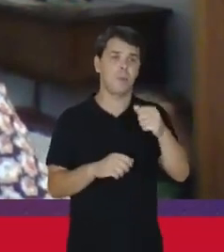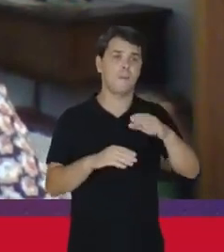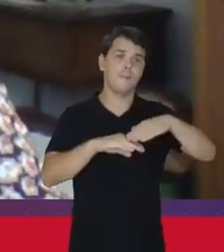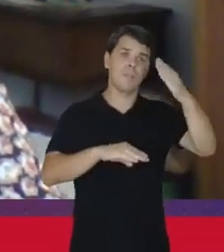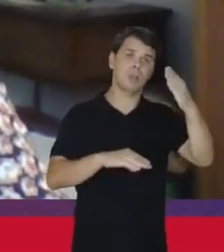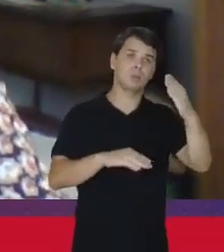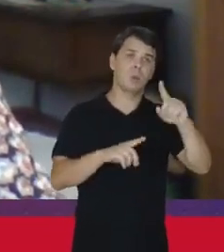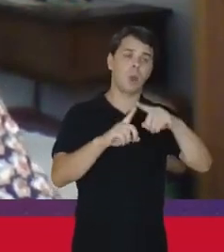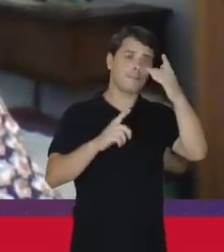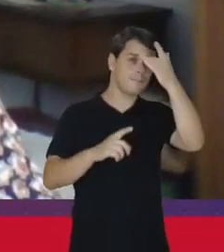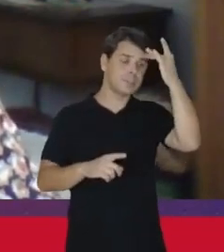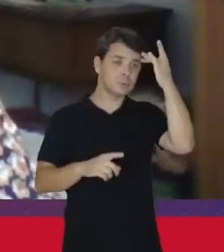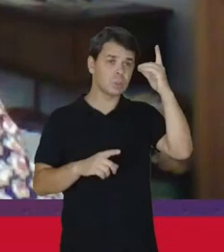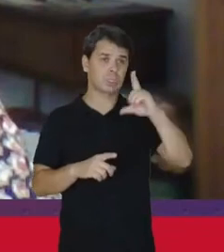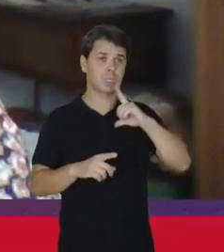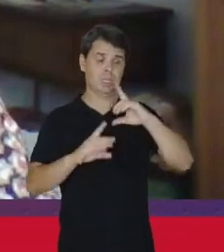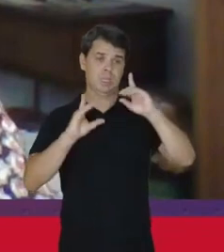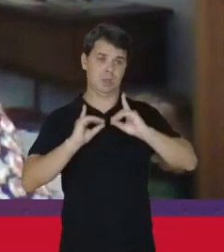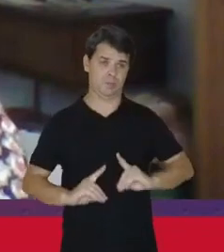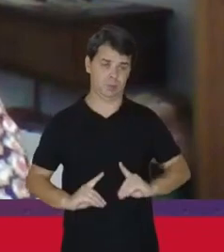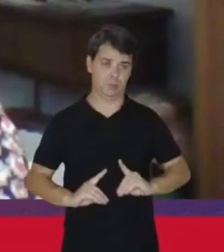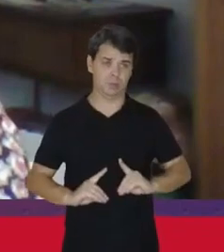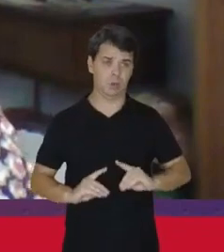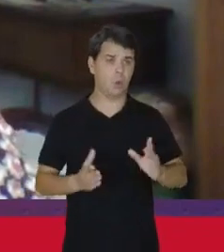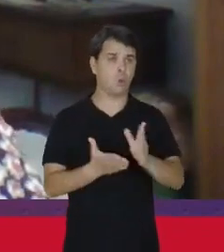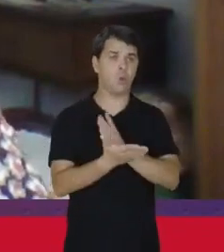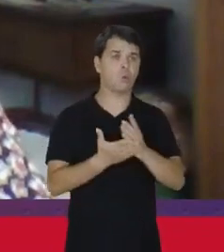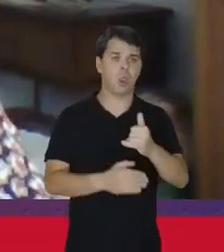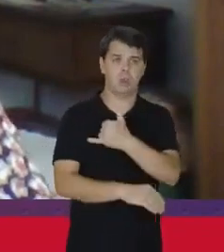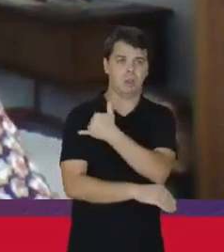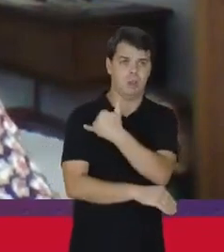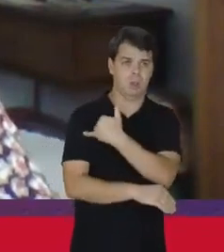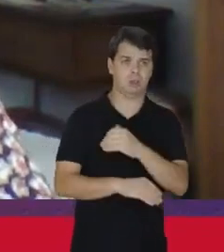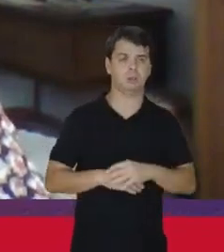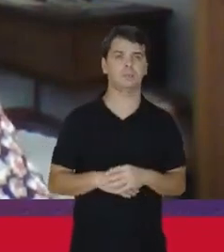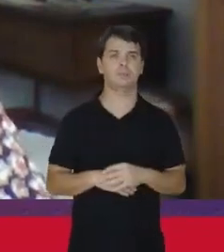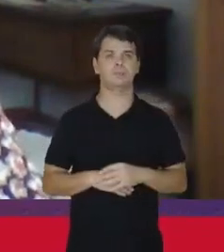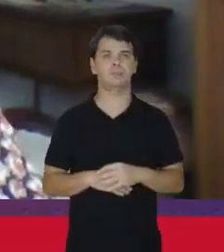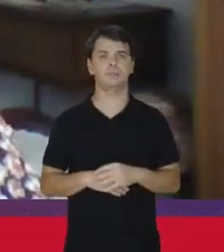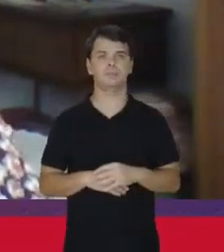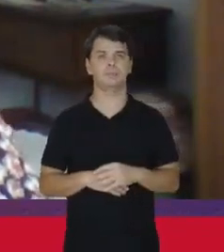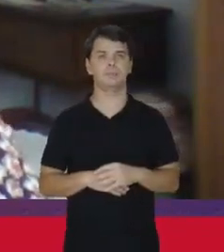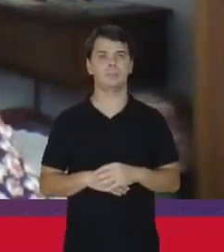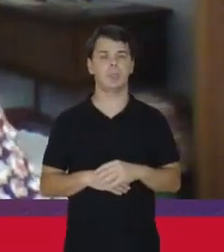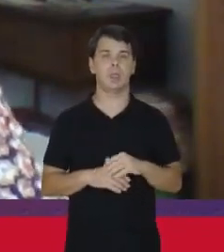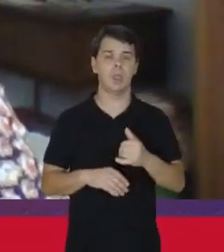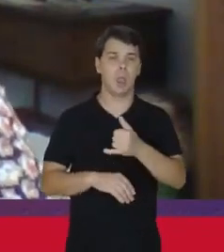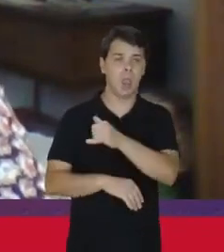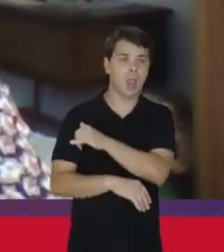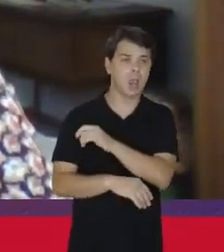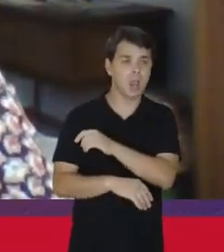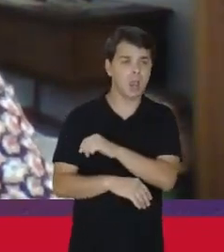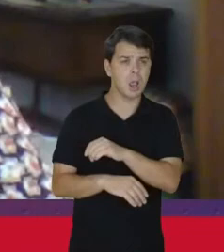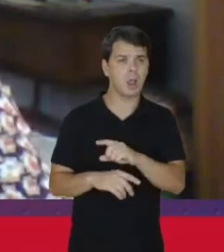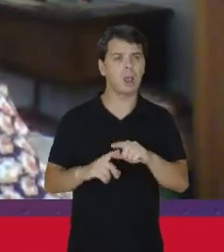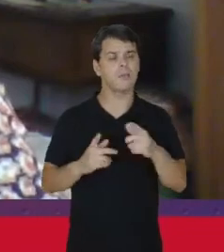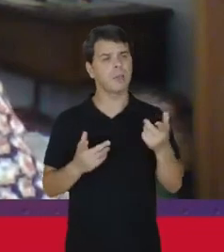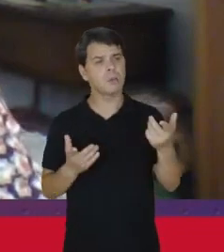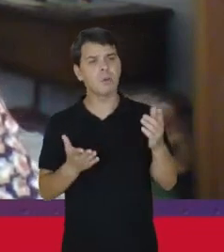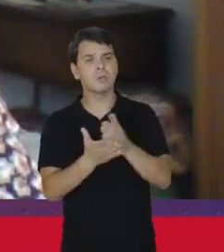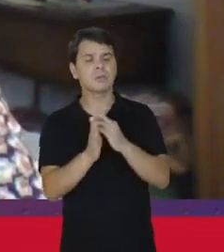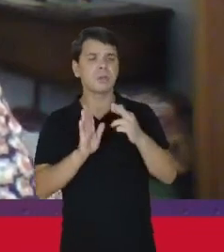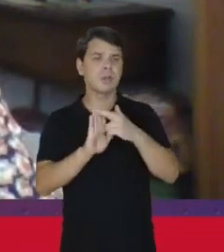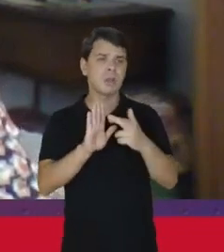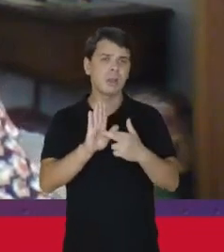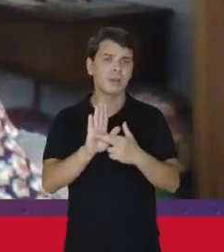anos ou a pessoa com deficiência de qualquer idade. É claro que algumas regras, né,